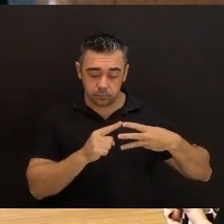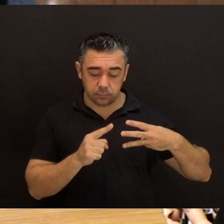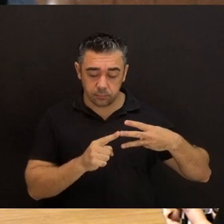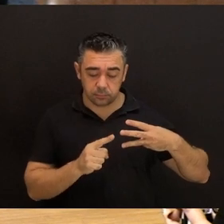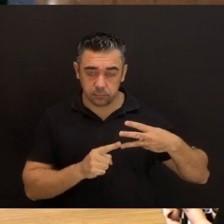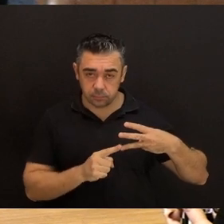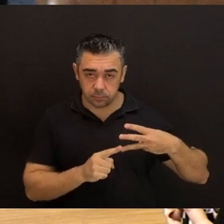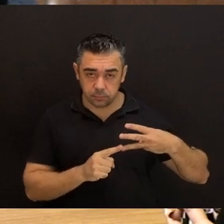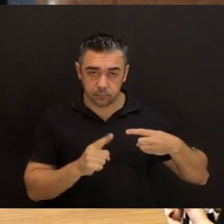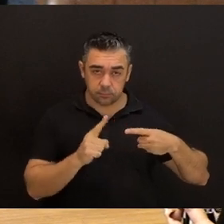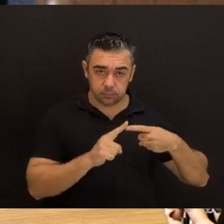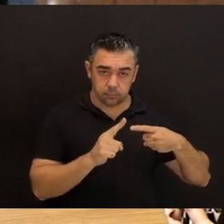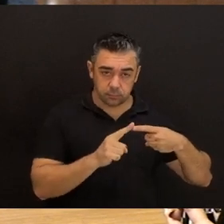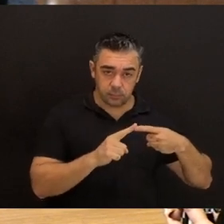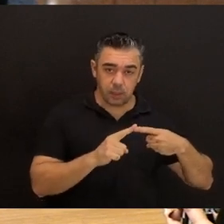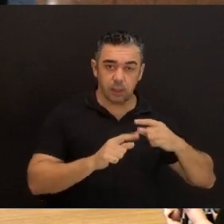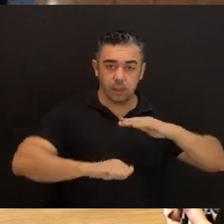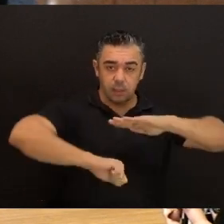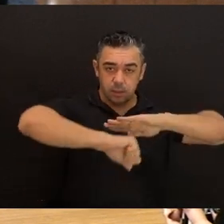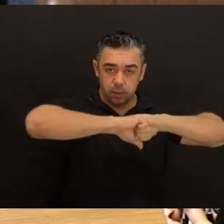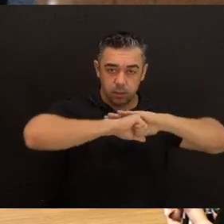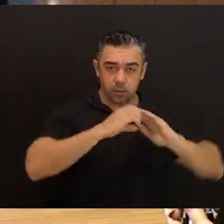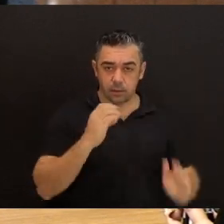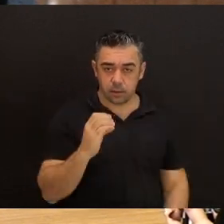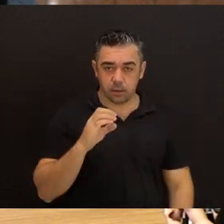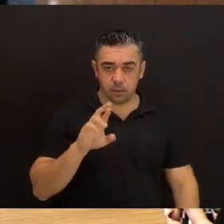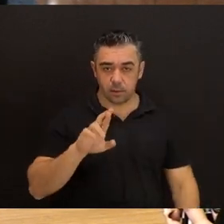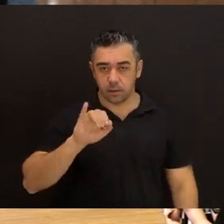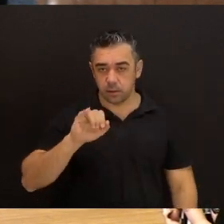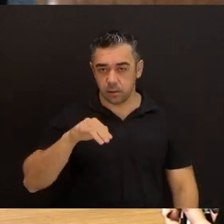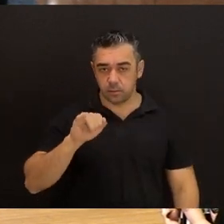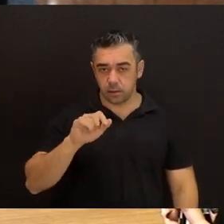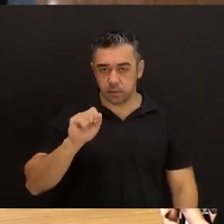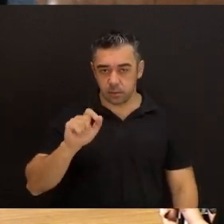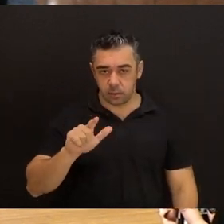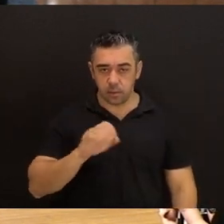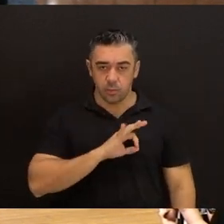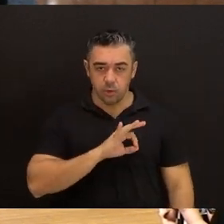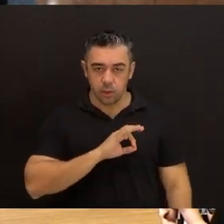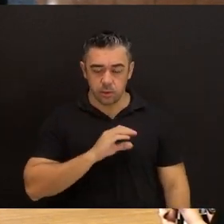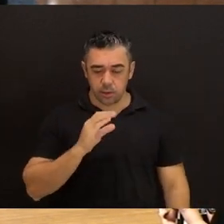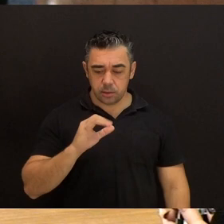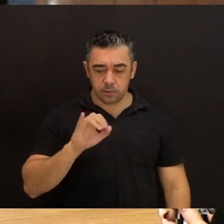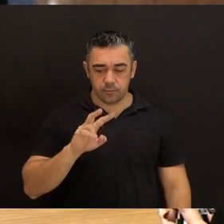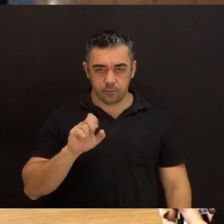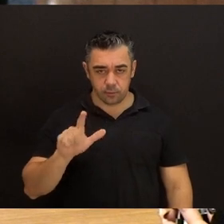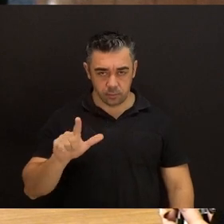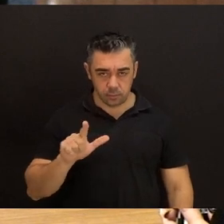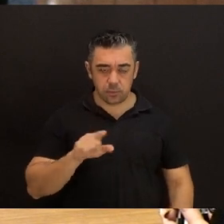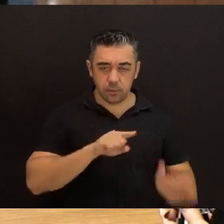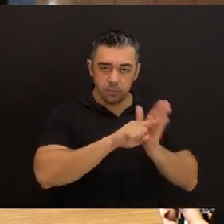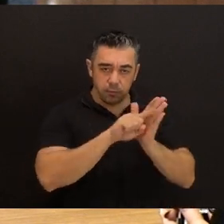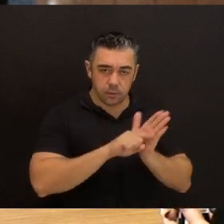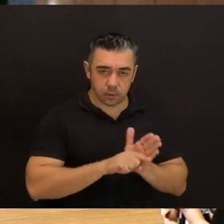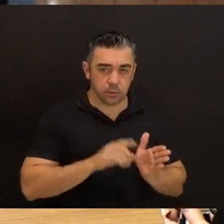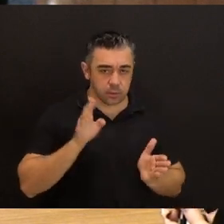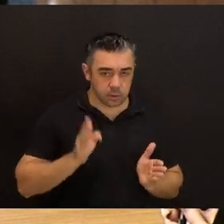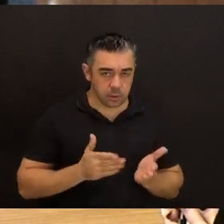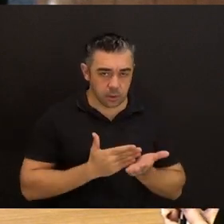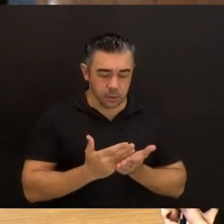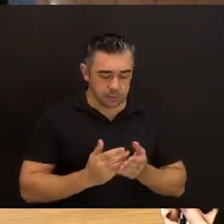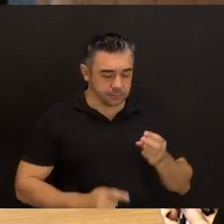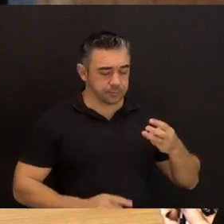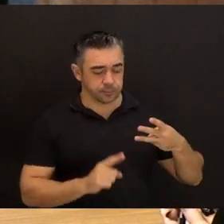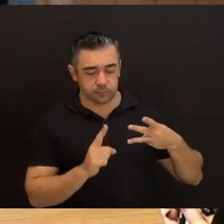encaminhamentos criminais que a atuação da Delegacia da Polícia Civil com o inquérito que já está instaurado nós temos